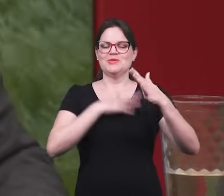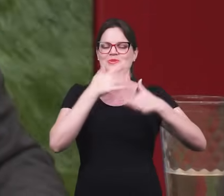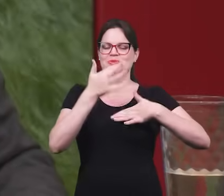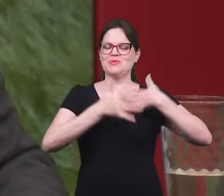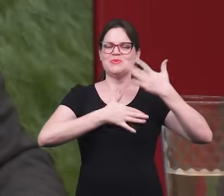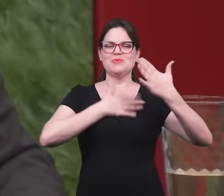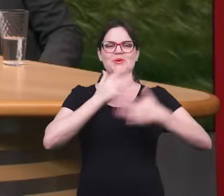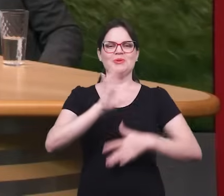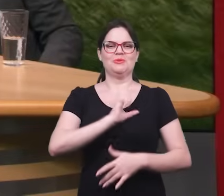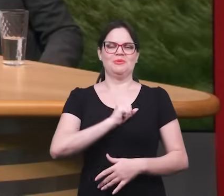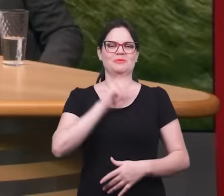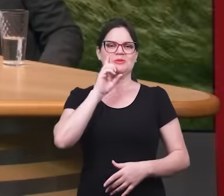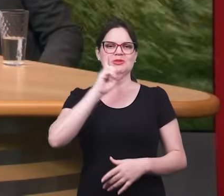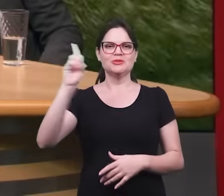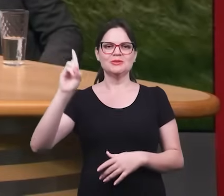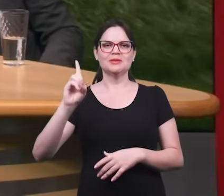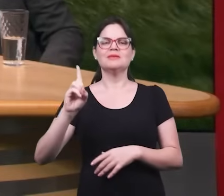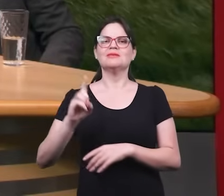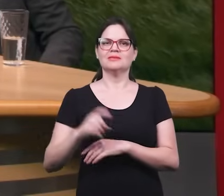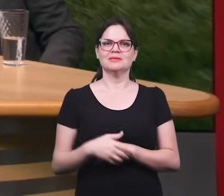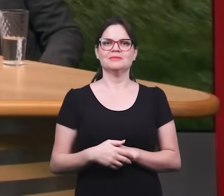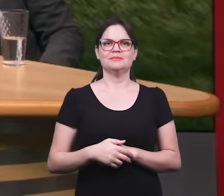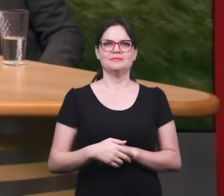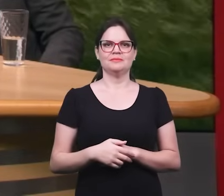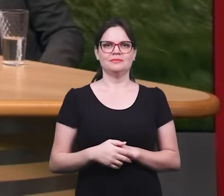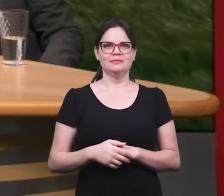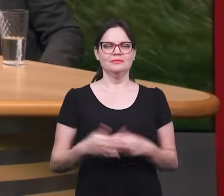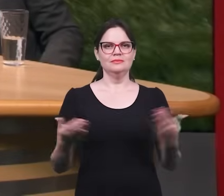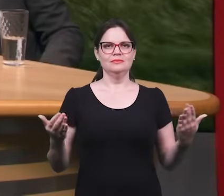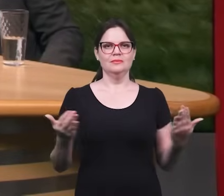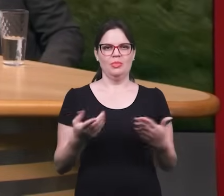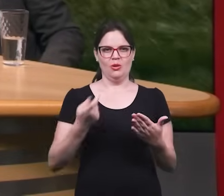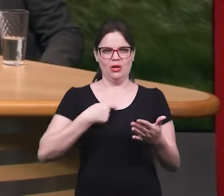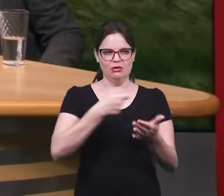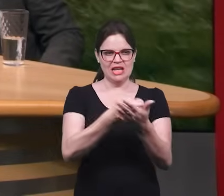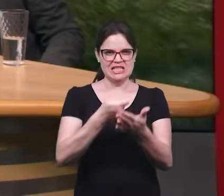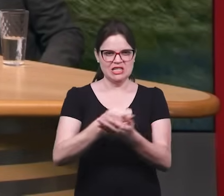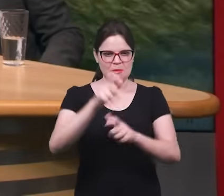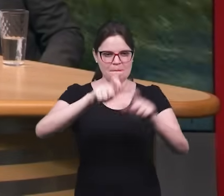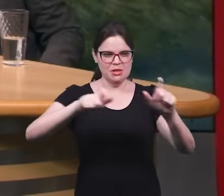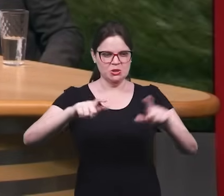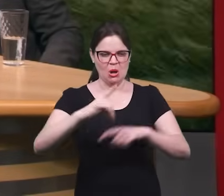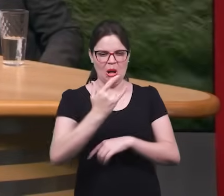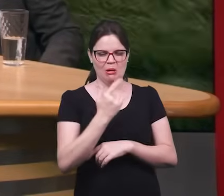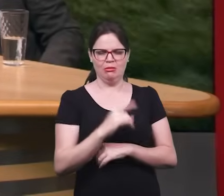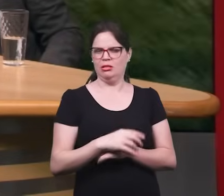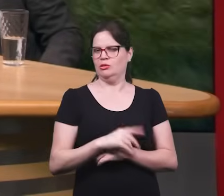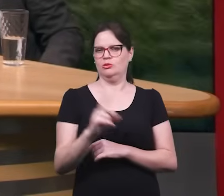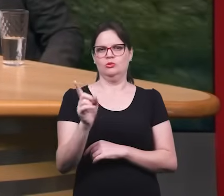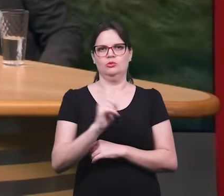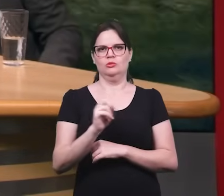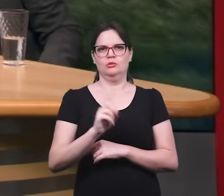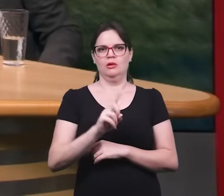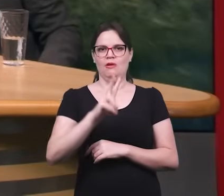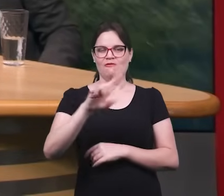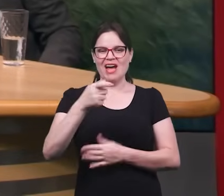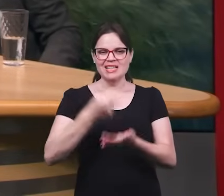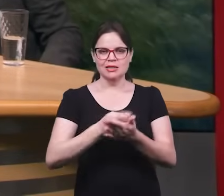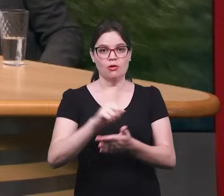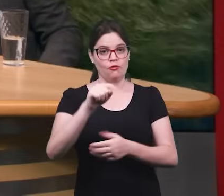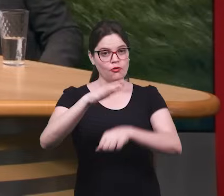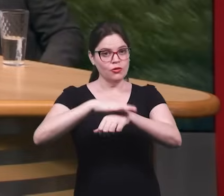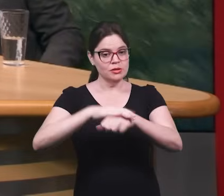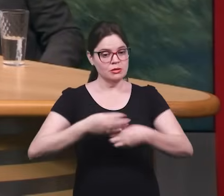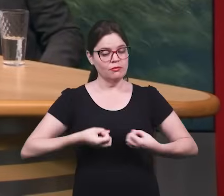Deus é verdade e nós não temos que partir a voz exir a amor de ninguém então ah tô exigindo amor não você não vai Exigir não você vai dar amor